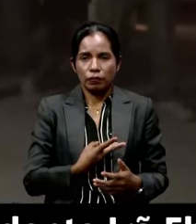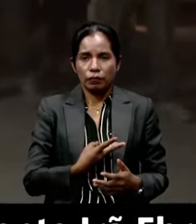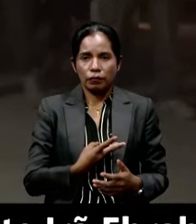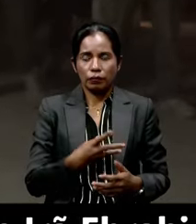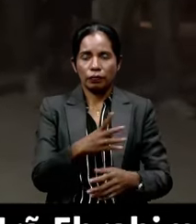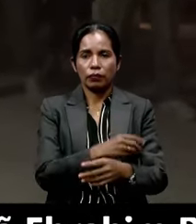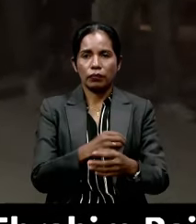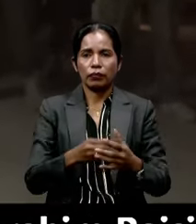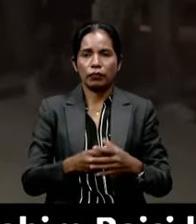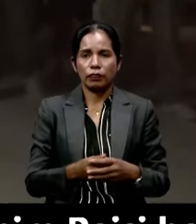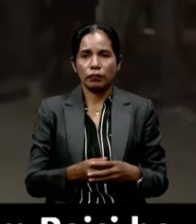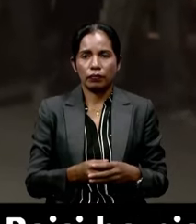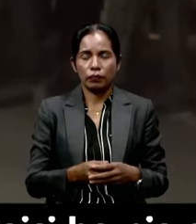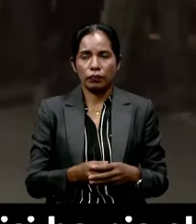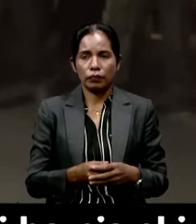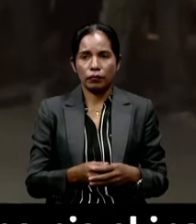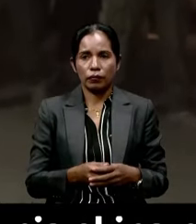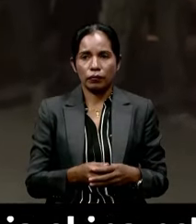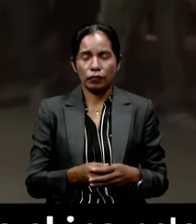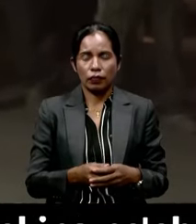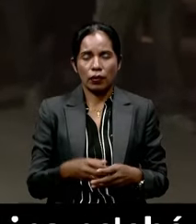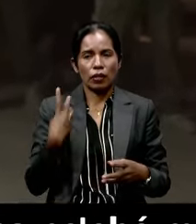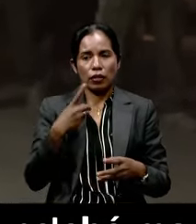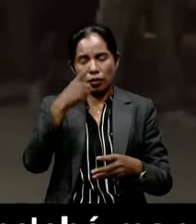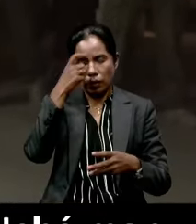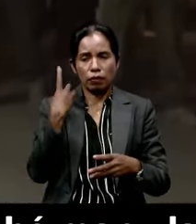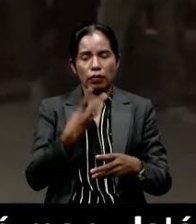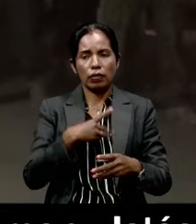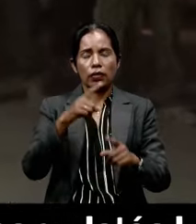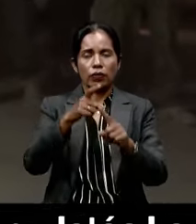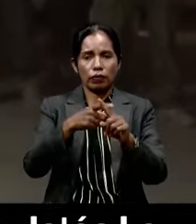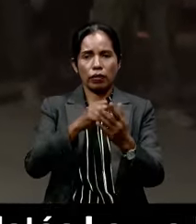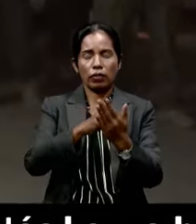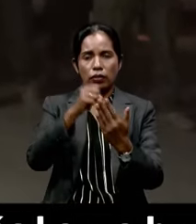a preparação também está tendo carta aqui em Pula em setembro.